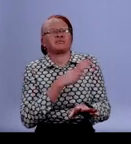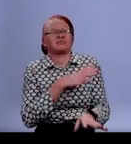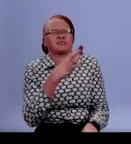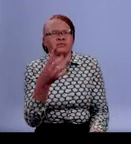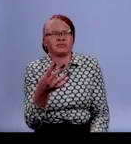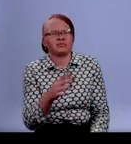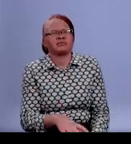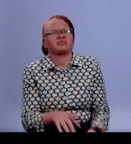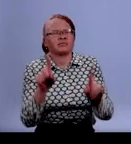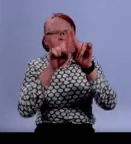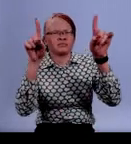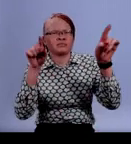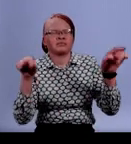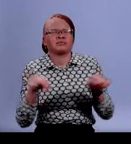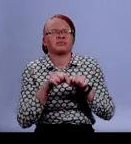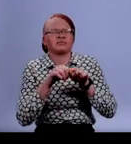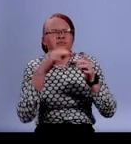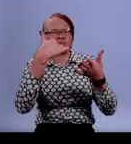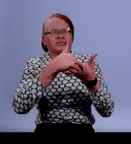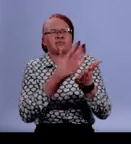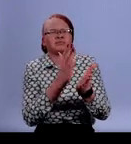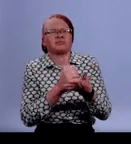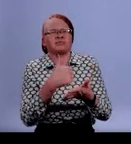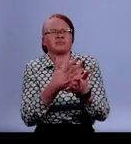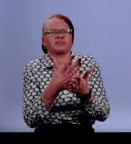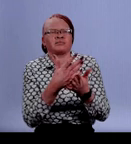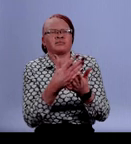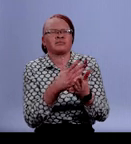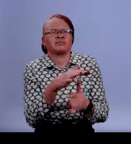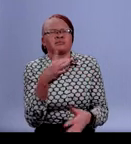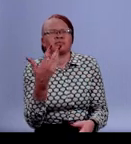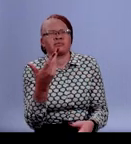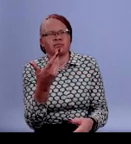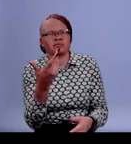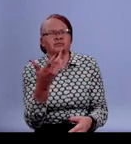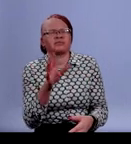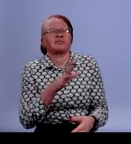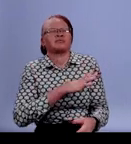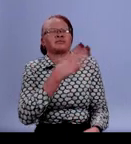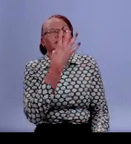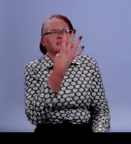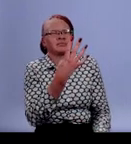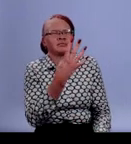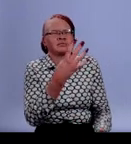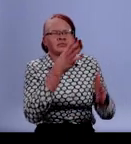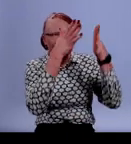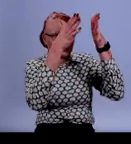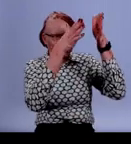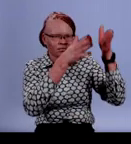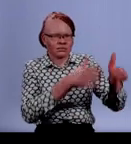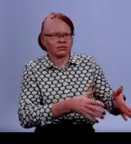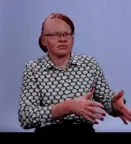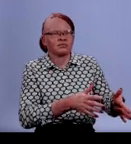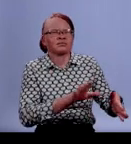temos aqui também um quadrado dividido é quadrículas na coluna temos quatro